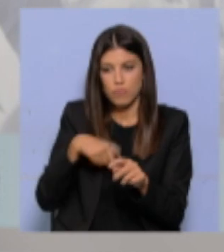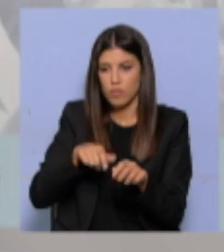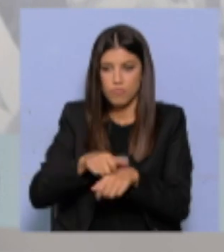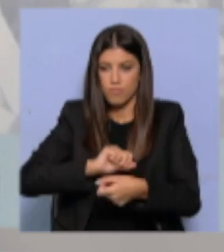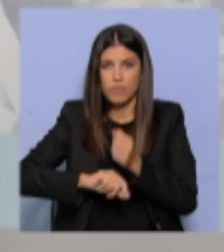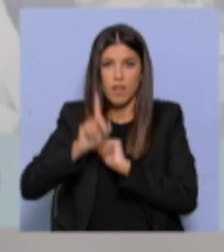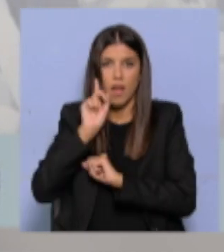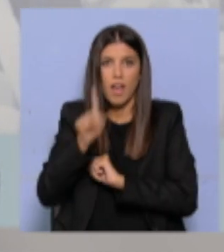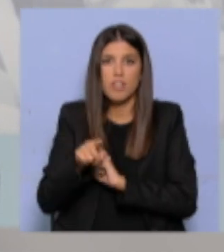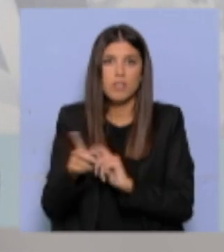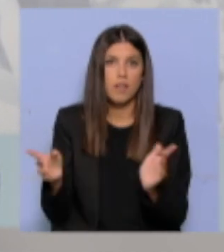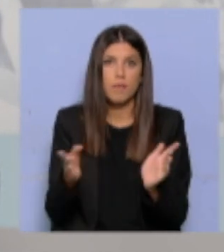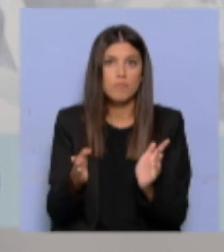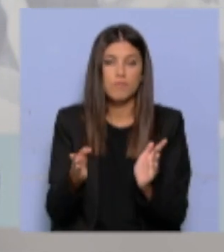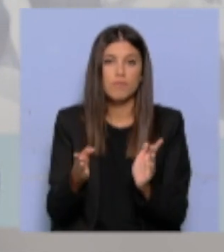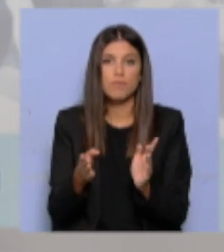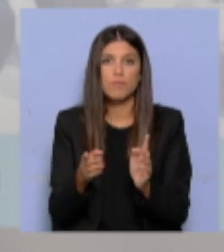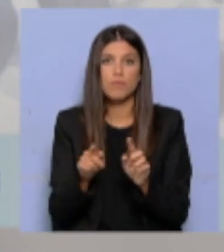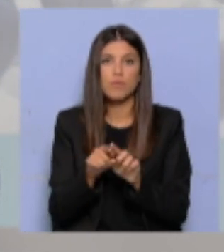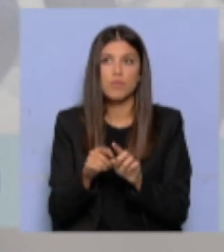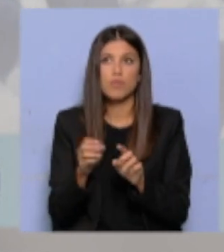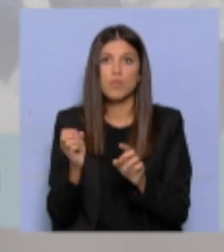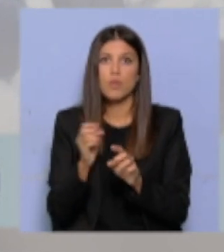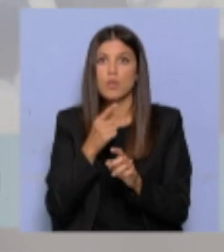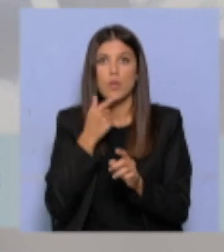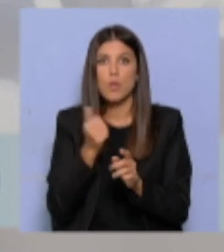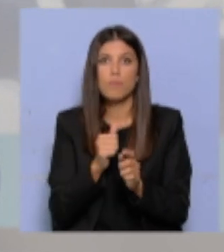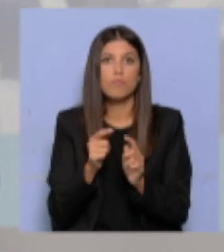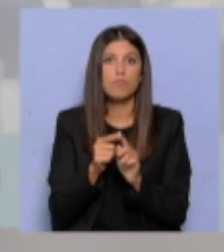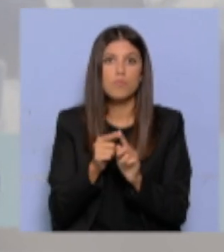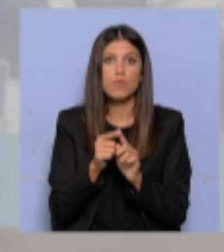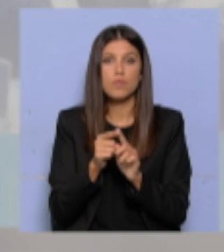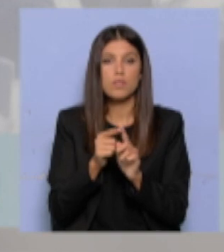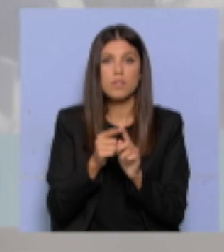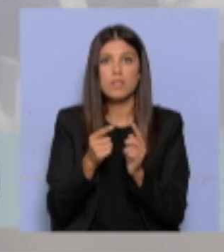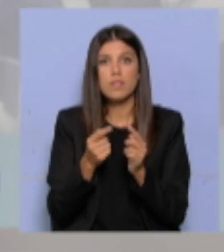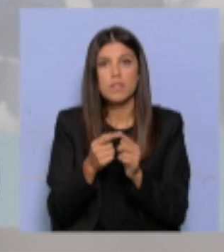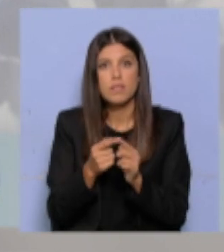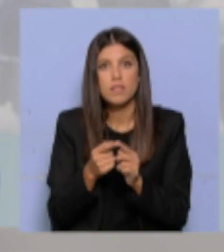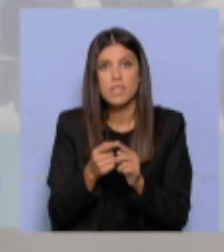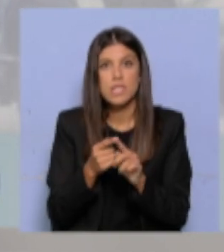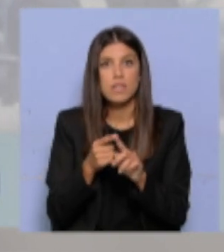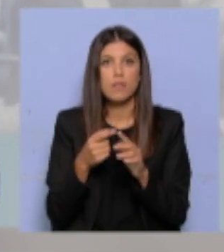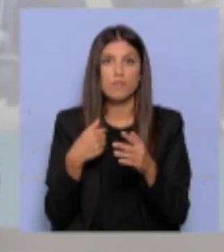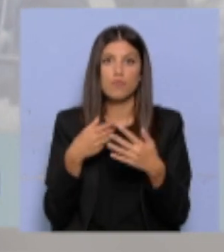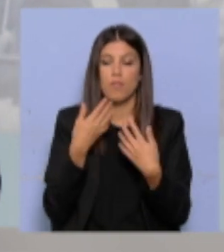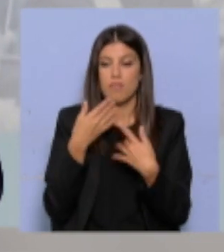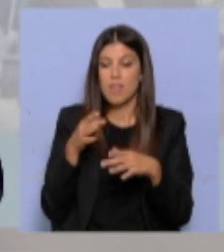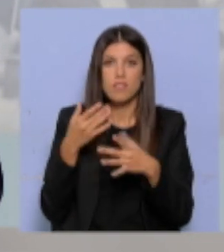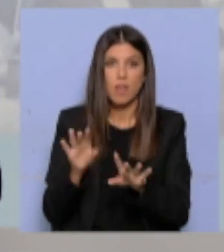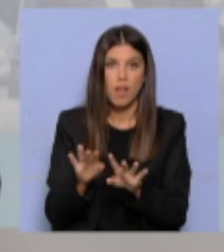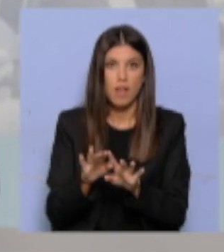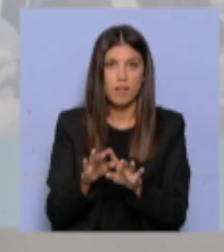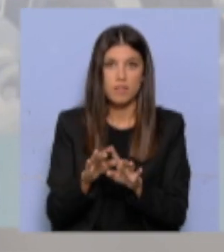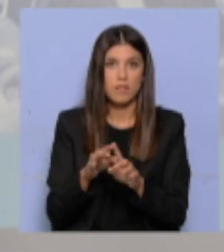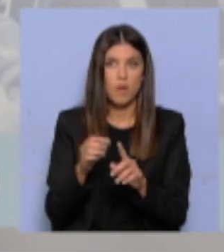tudo. Nunca podemos cair na mediocridade. Isso é o pior que pode acontecer à Igreja e à missão. Muito